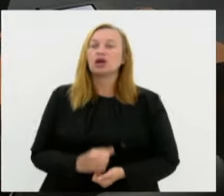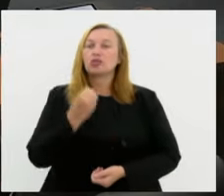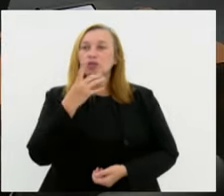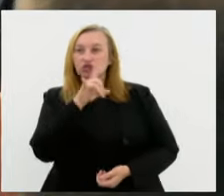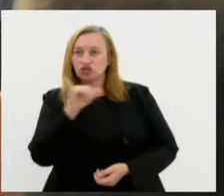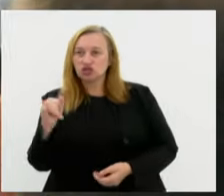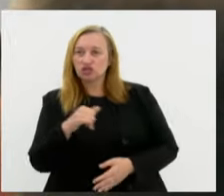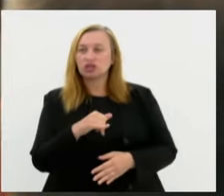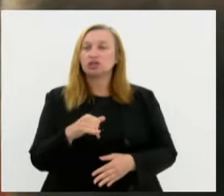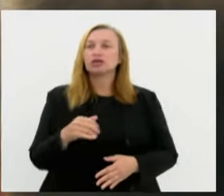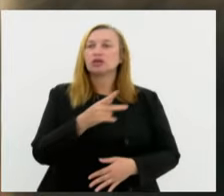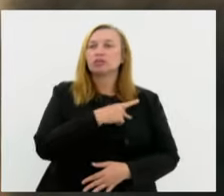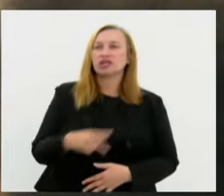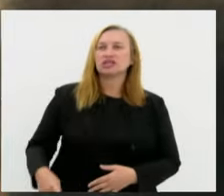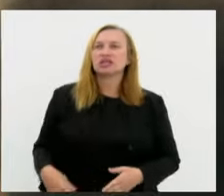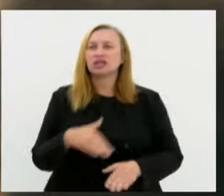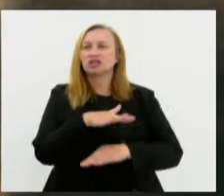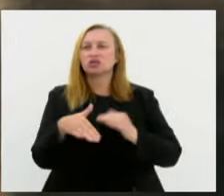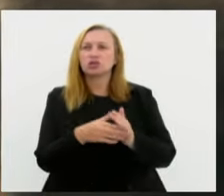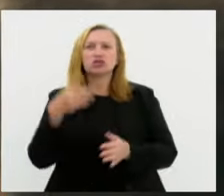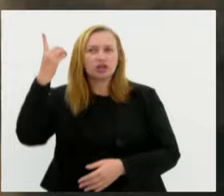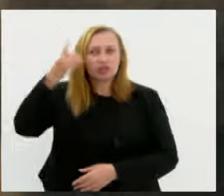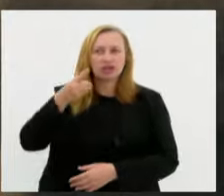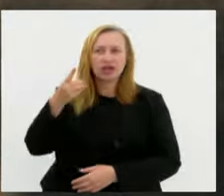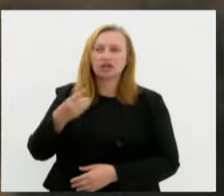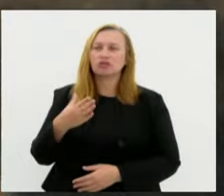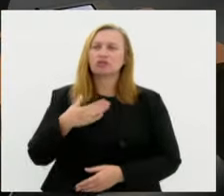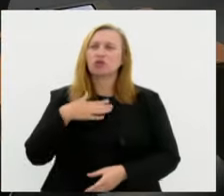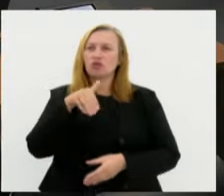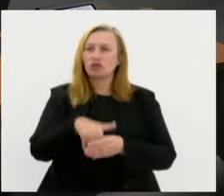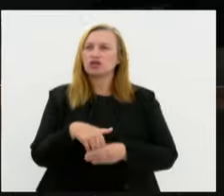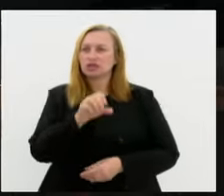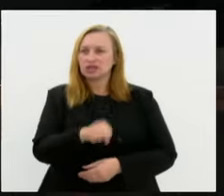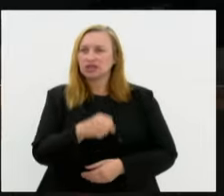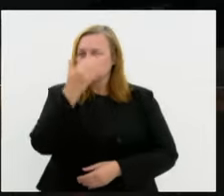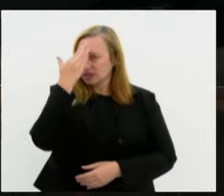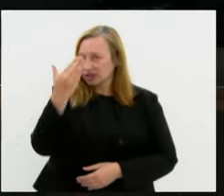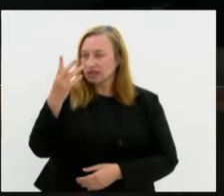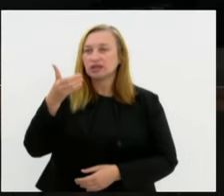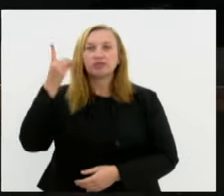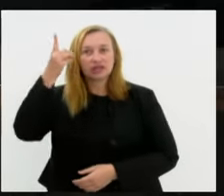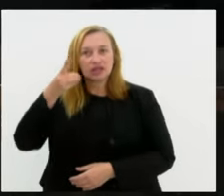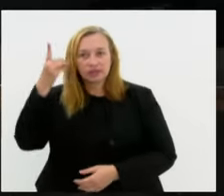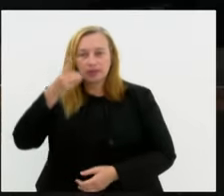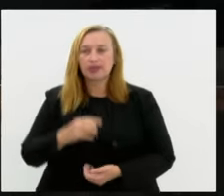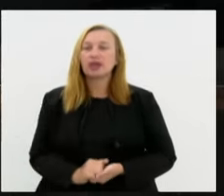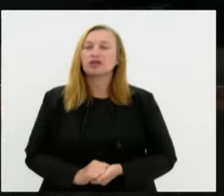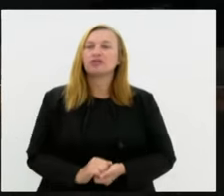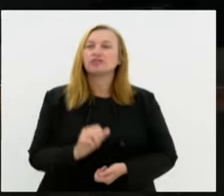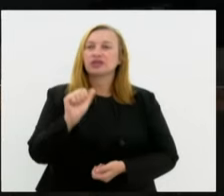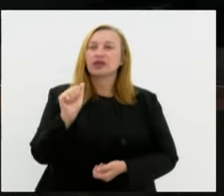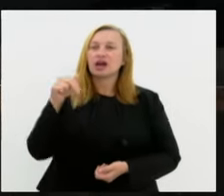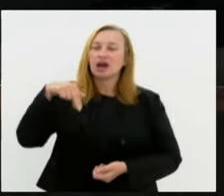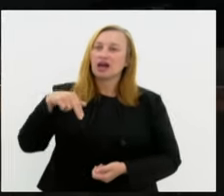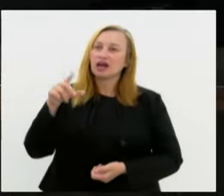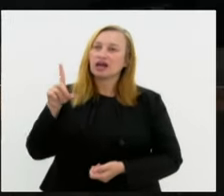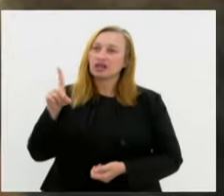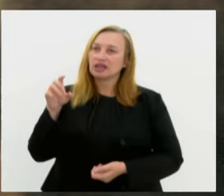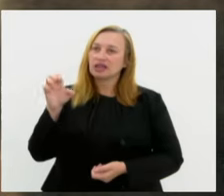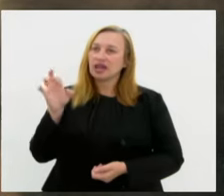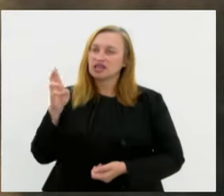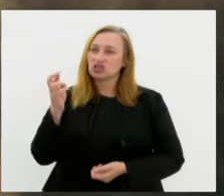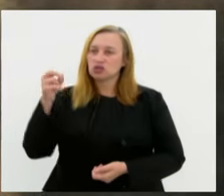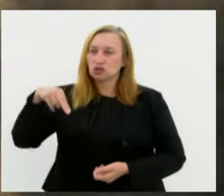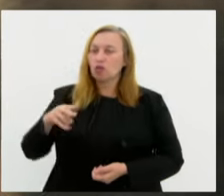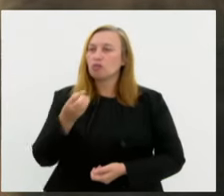bom dia a todos os parlamentares. Meu voto é sim. Obrigado, deputado. Anderson Moraes. Senhor